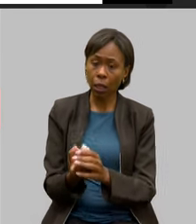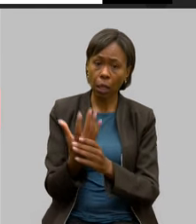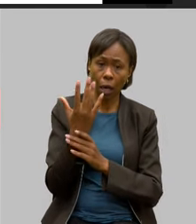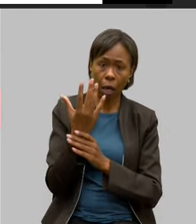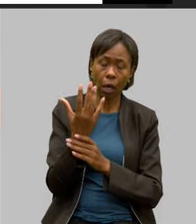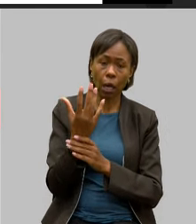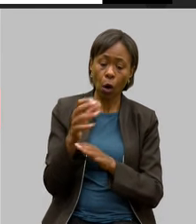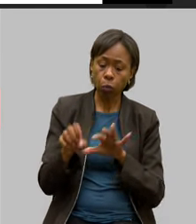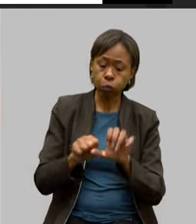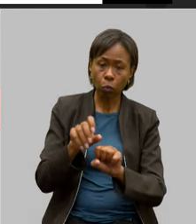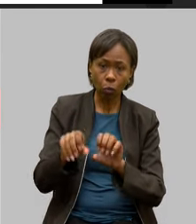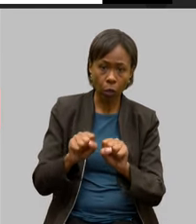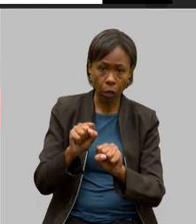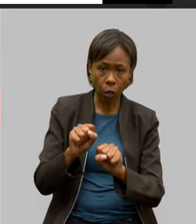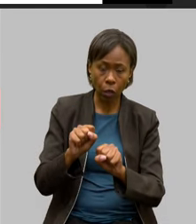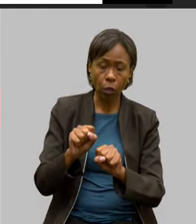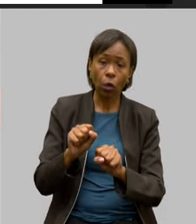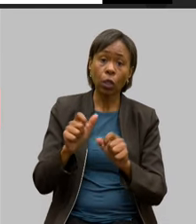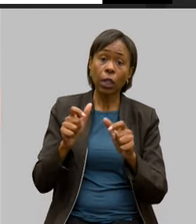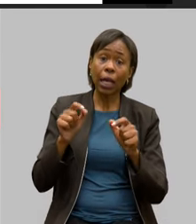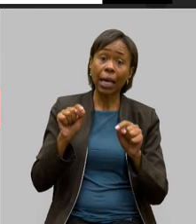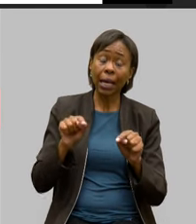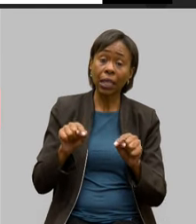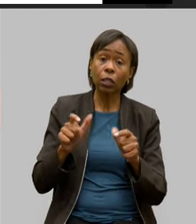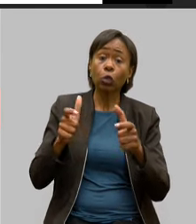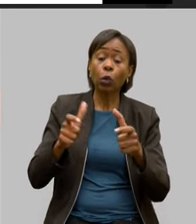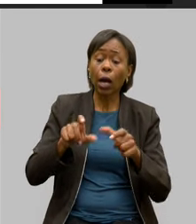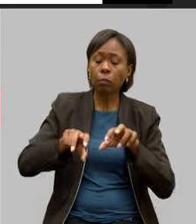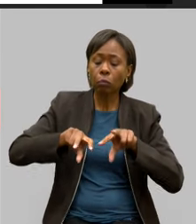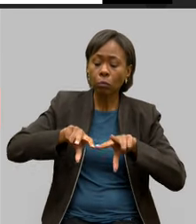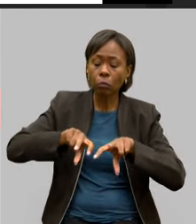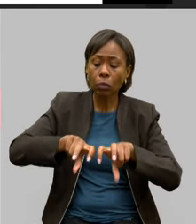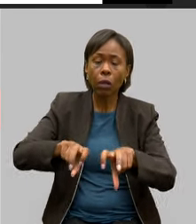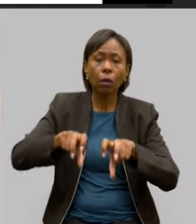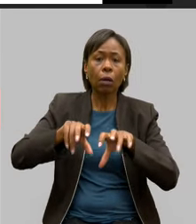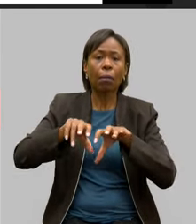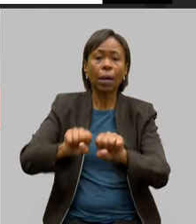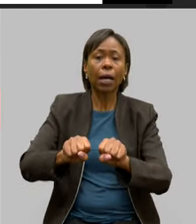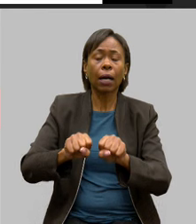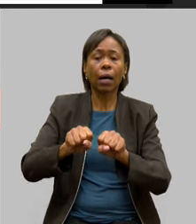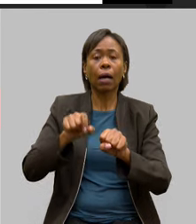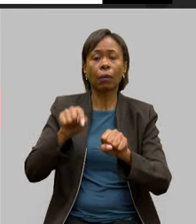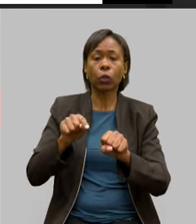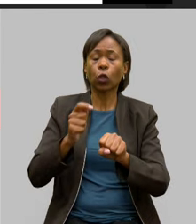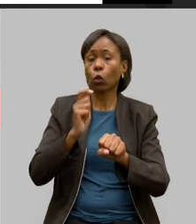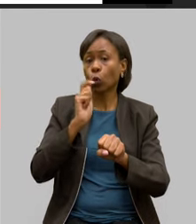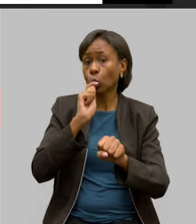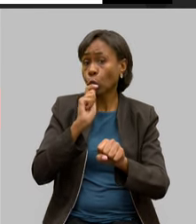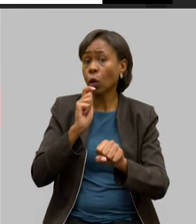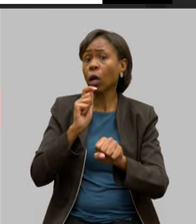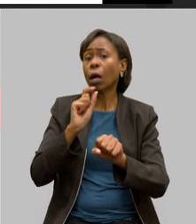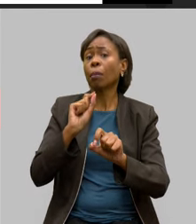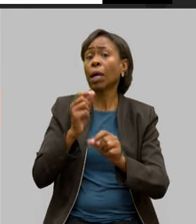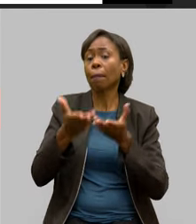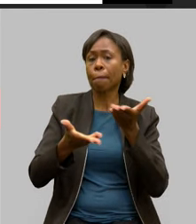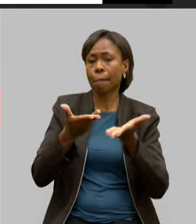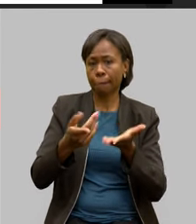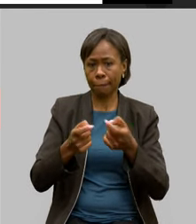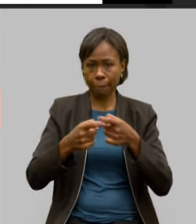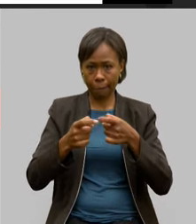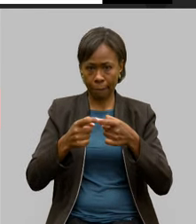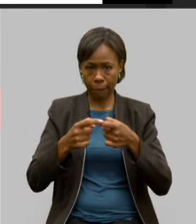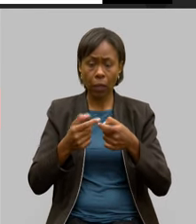colheita de vegetais dos quais possam ser extraídos ou produzidas drogas para fins medicinais ou científicas então a base legal com